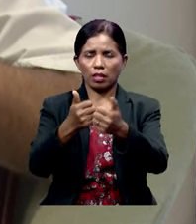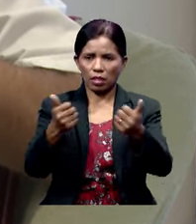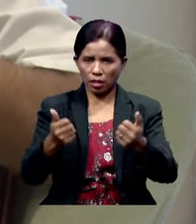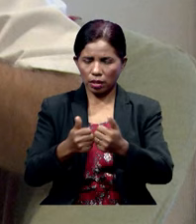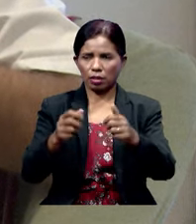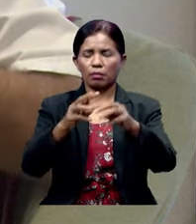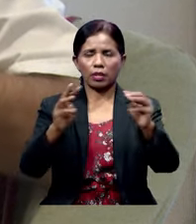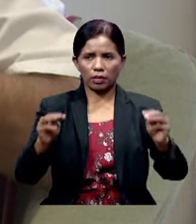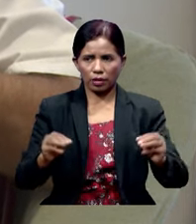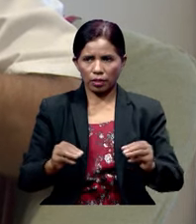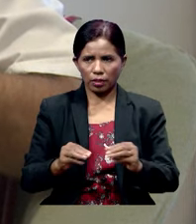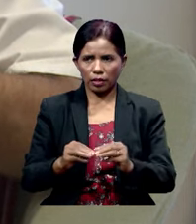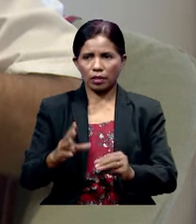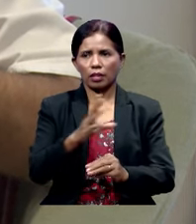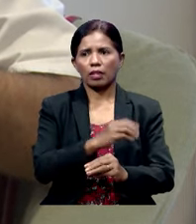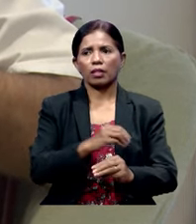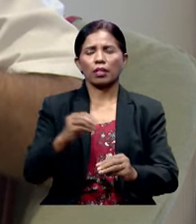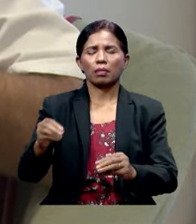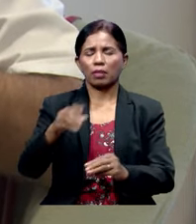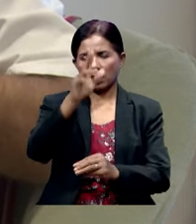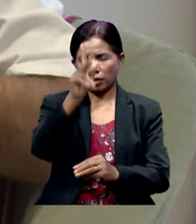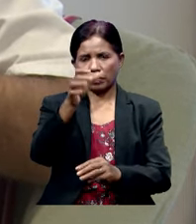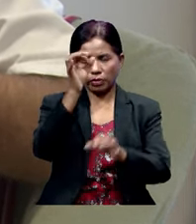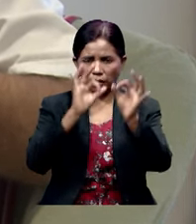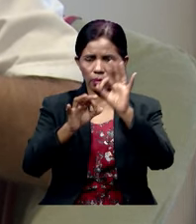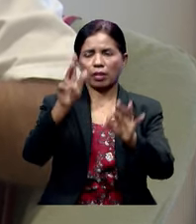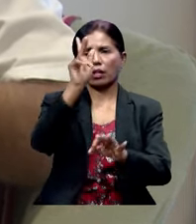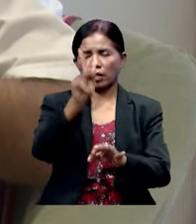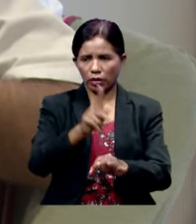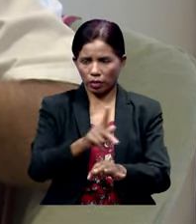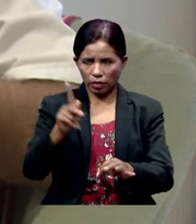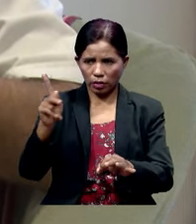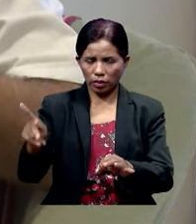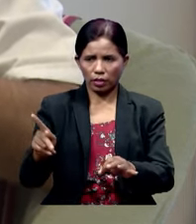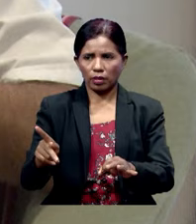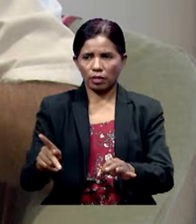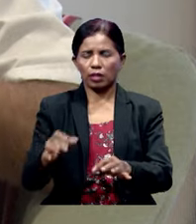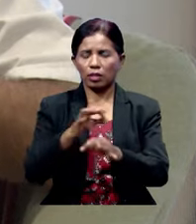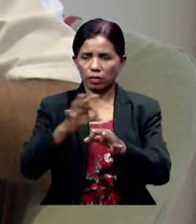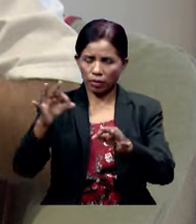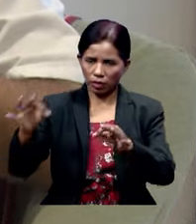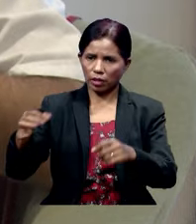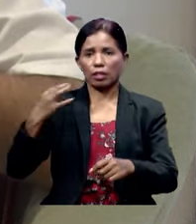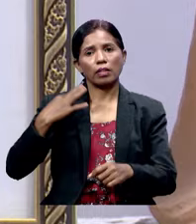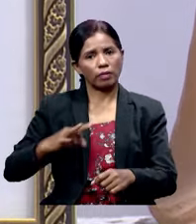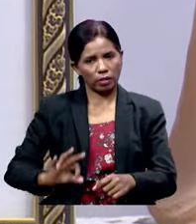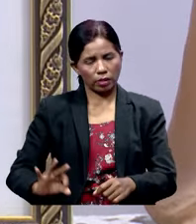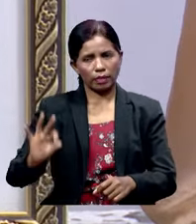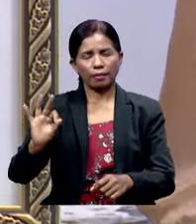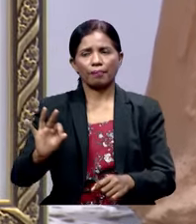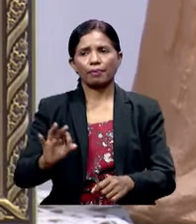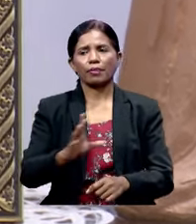marcial e a fé católica e o o estilo o espírito de fraternidade se